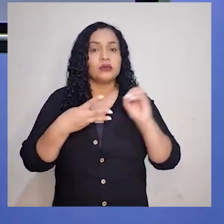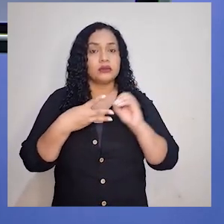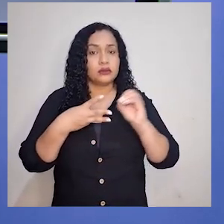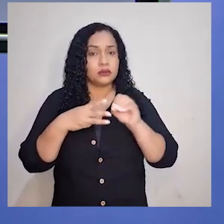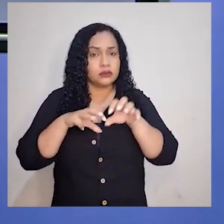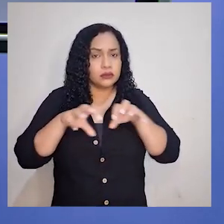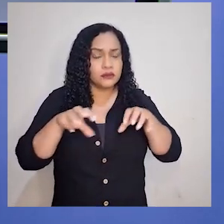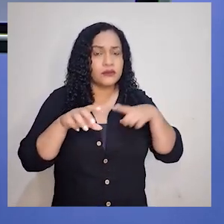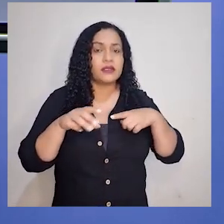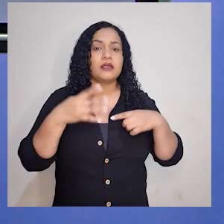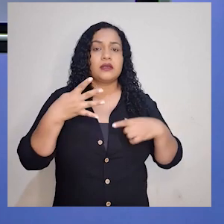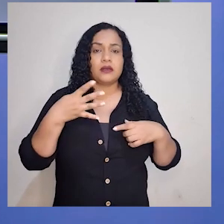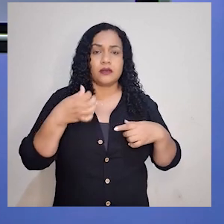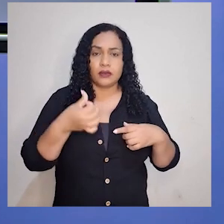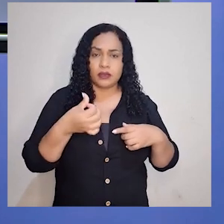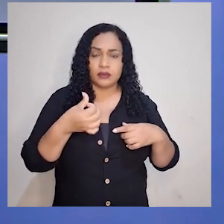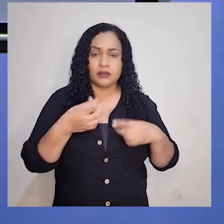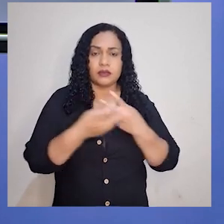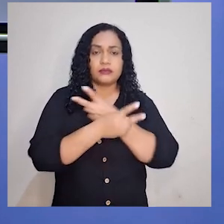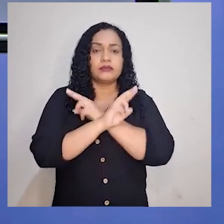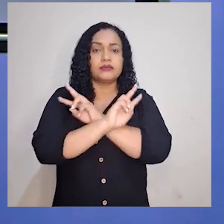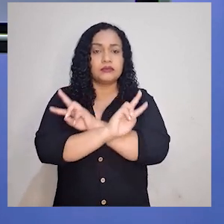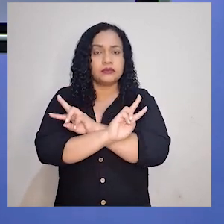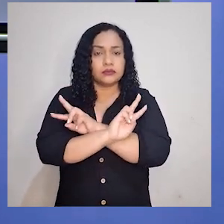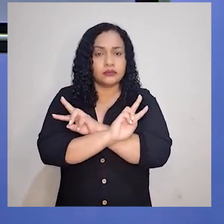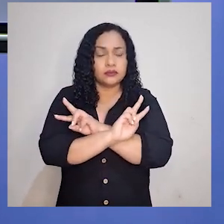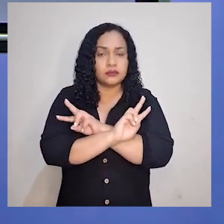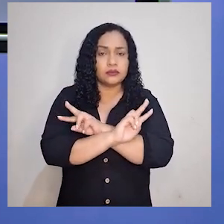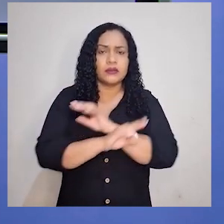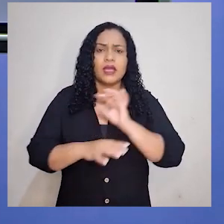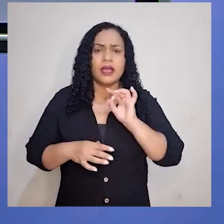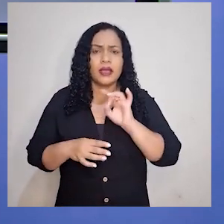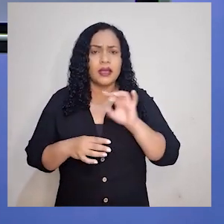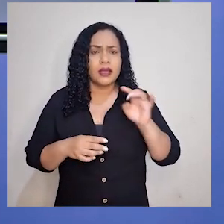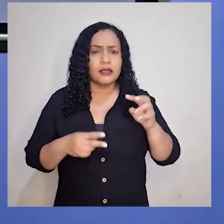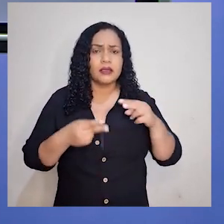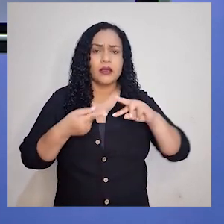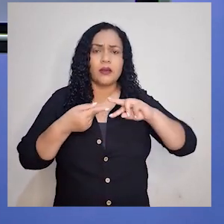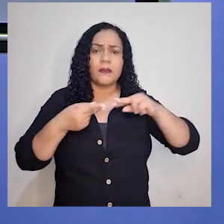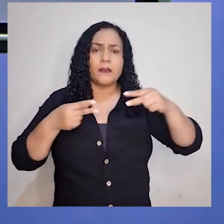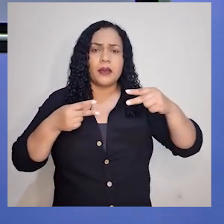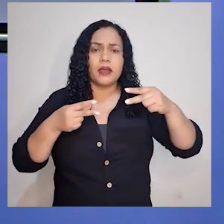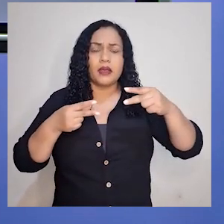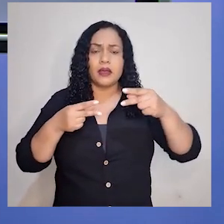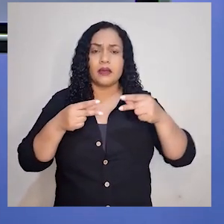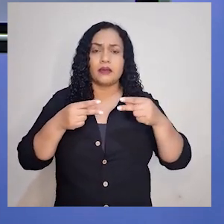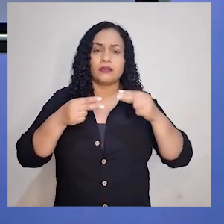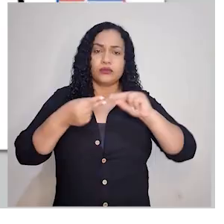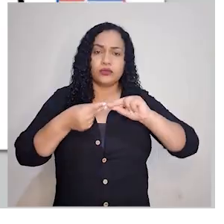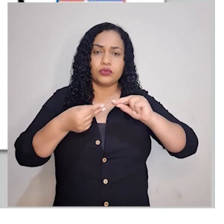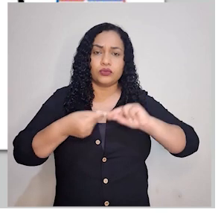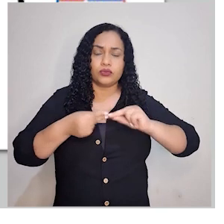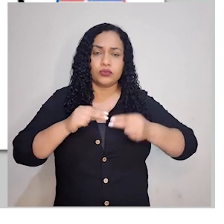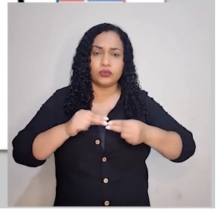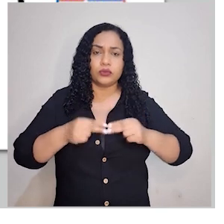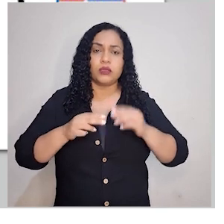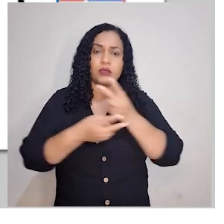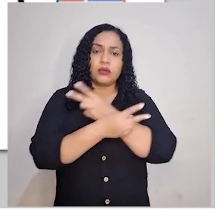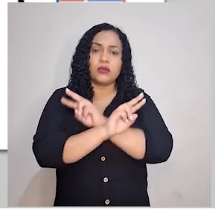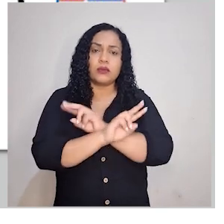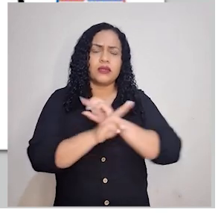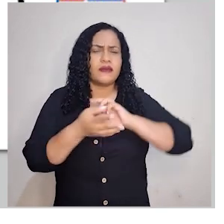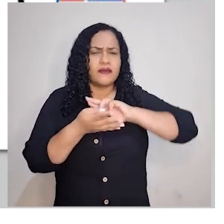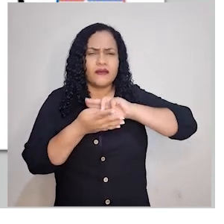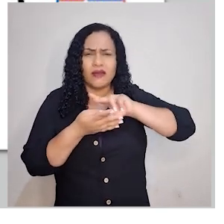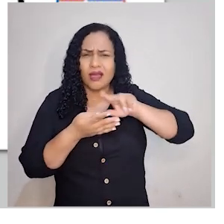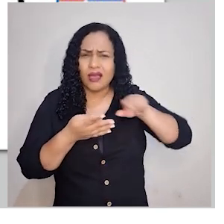depois vão conter os 46 cromossomos. Cada par de cromossomo é composto por inúmeros